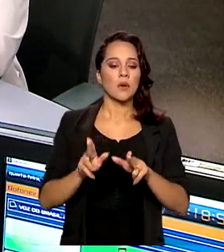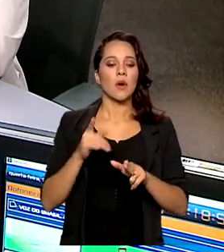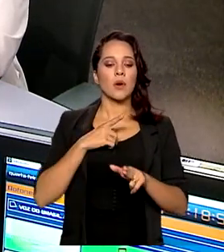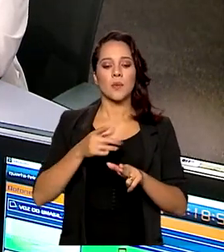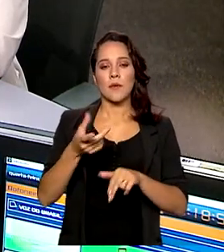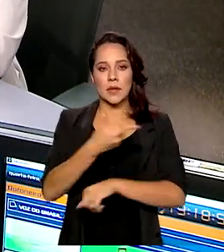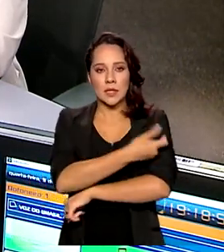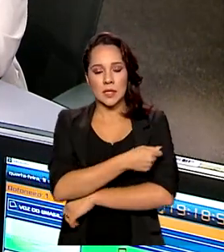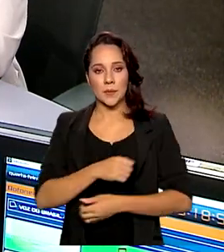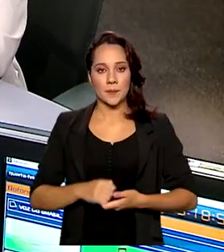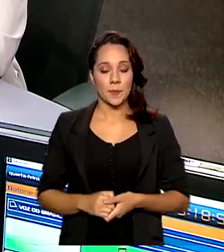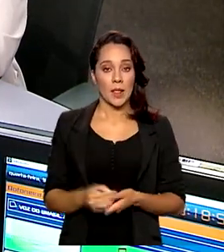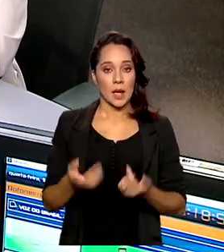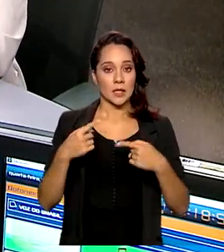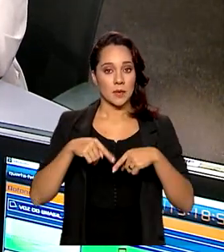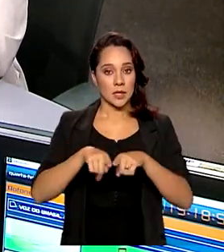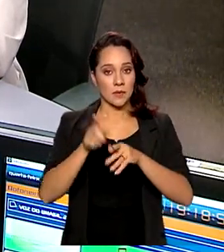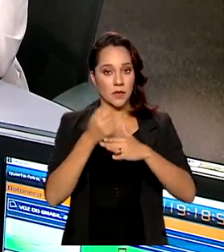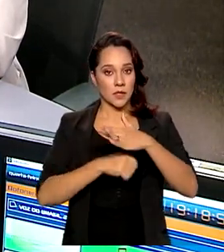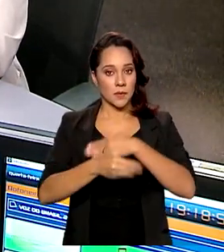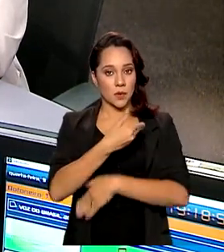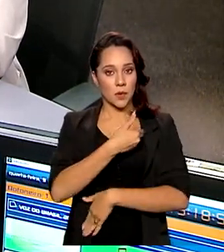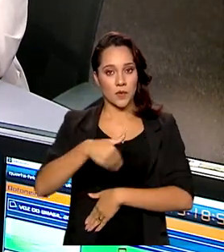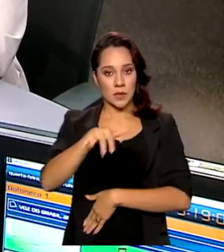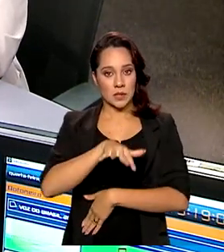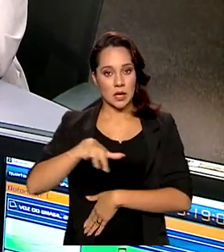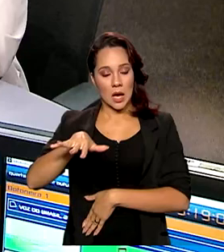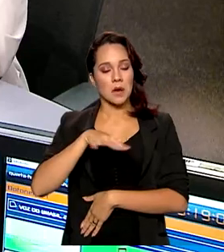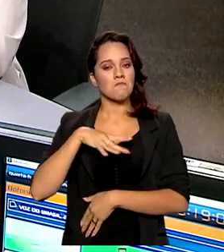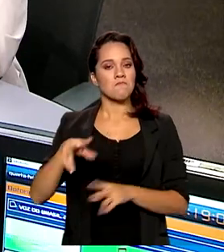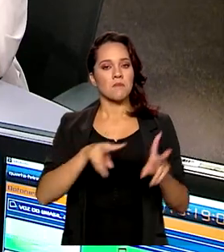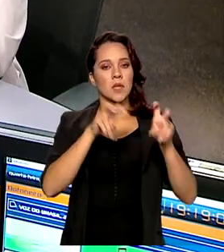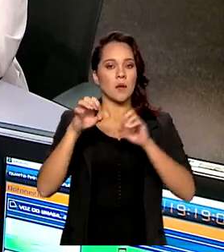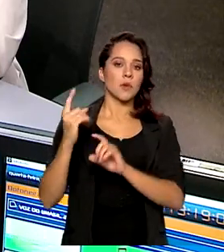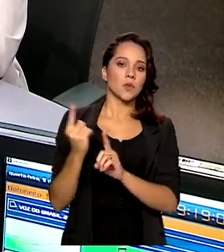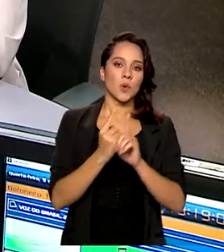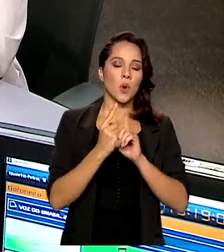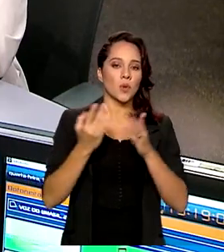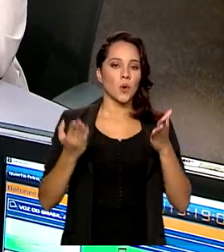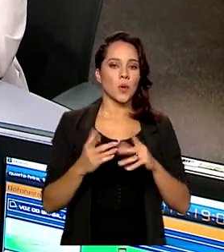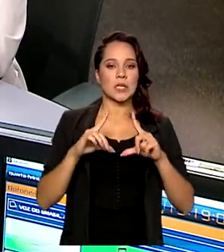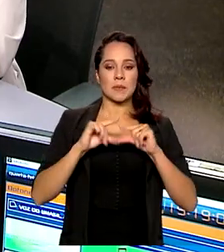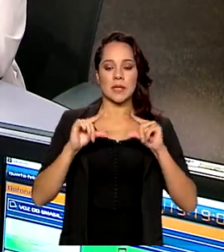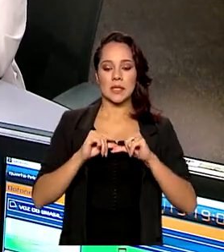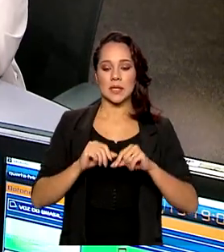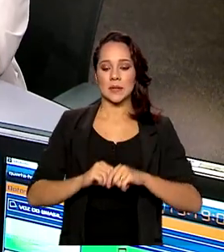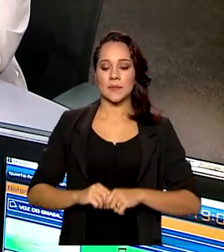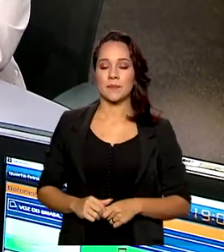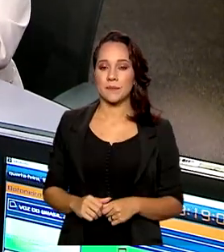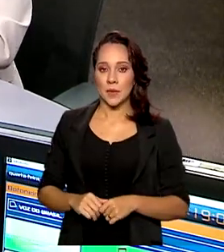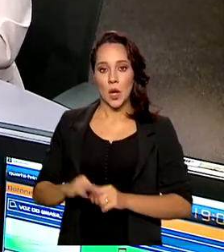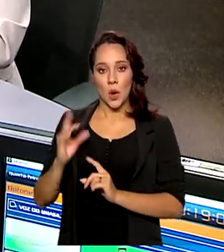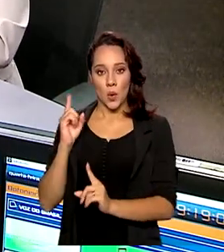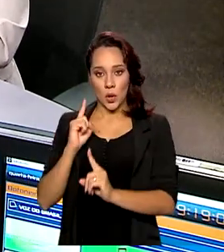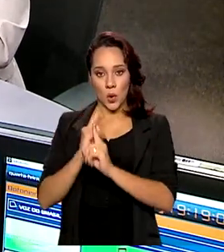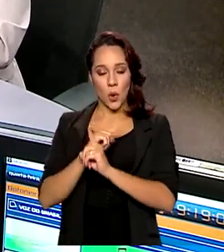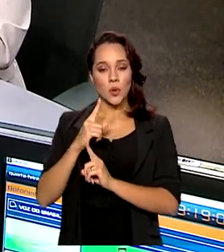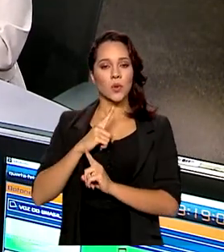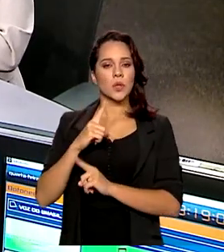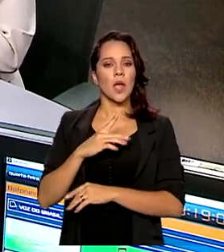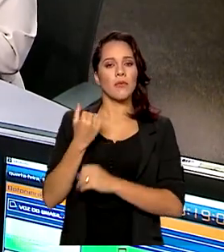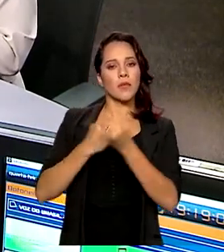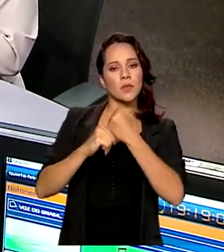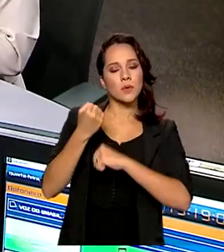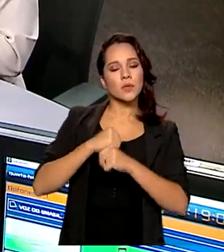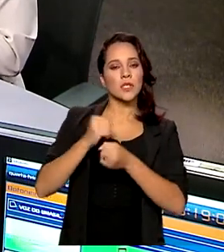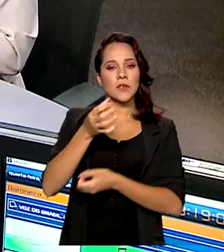de vacinas. As parcerias e investimentos do governo no setor foram tema de um encontro hoje em Brasília. O encontro reuniu